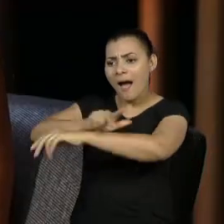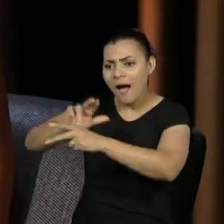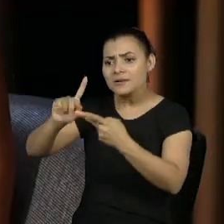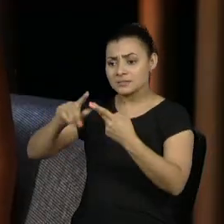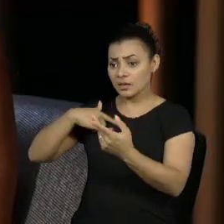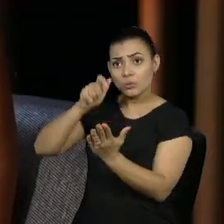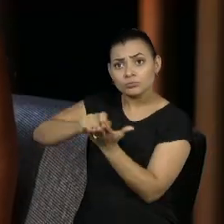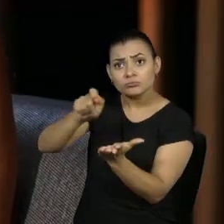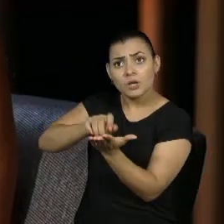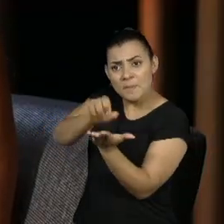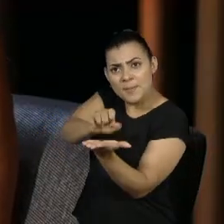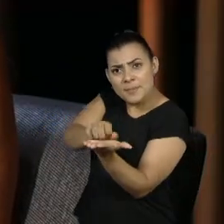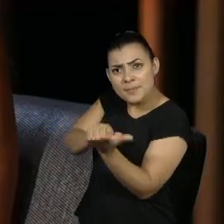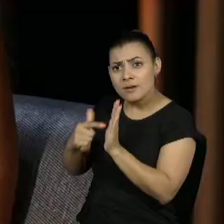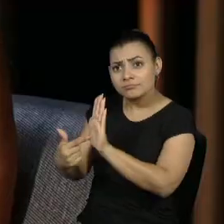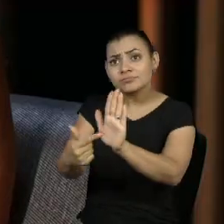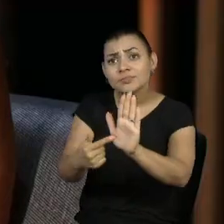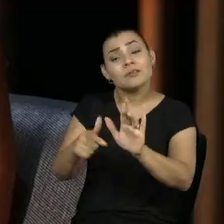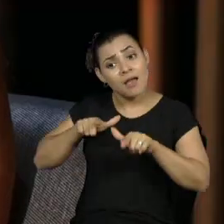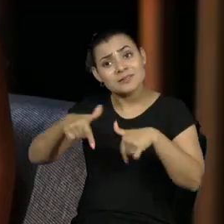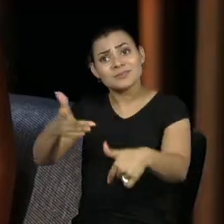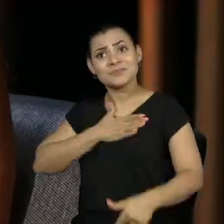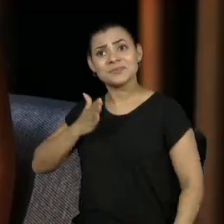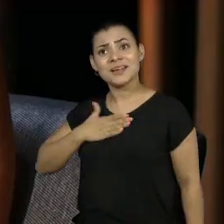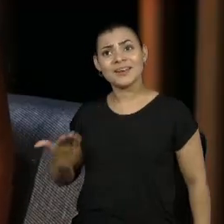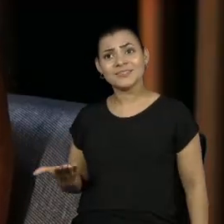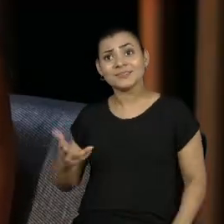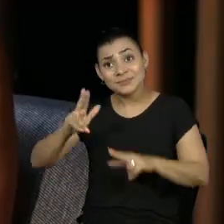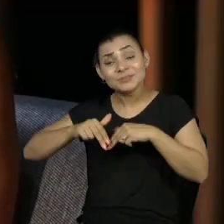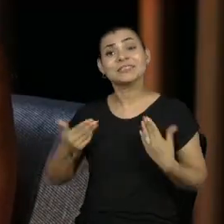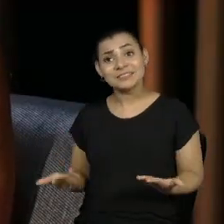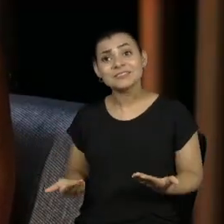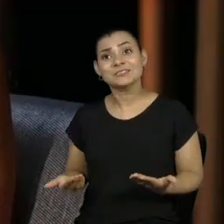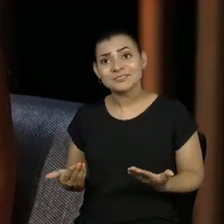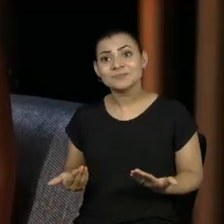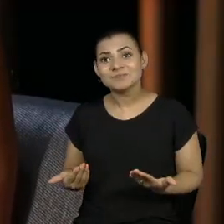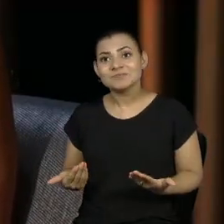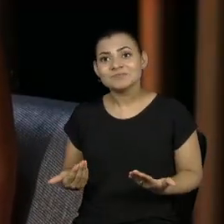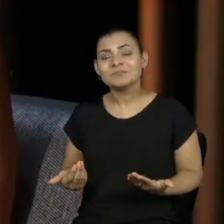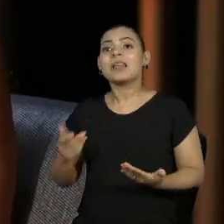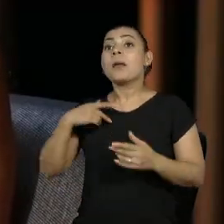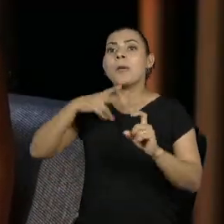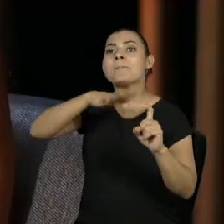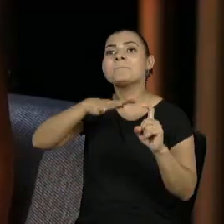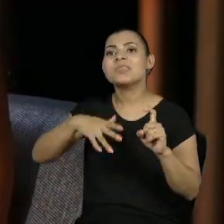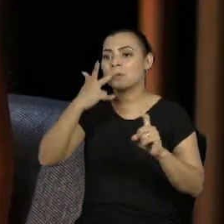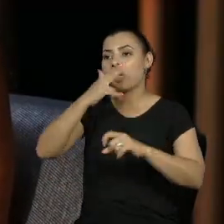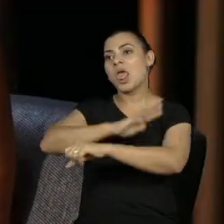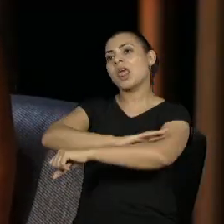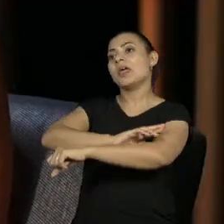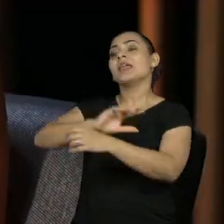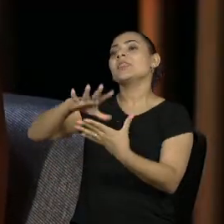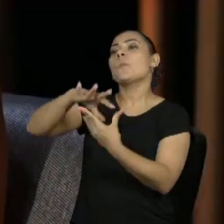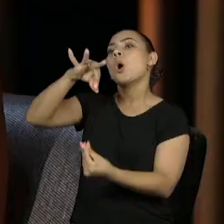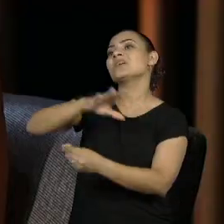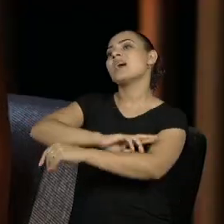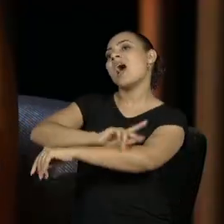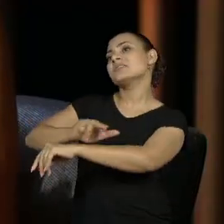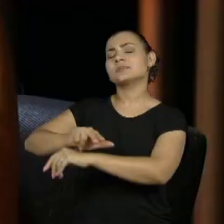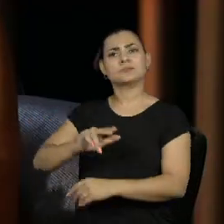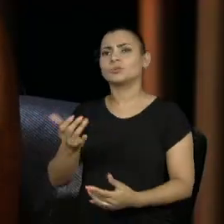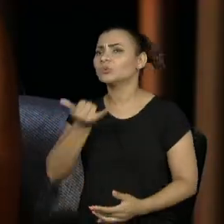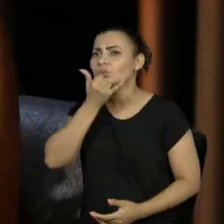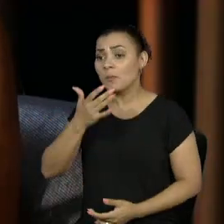né que foram tão estiveram tão em voga no Brasil desmontando o mito da democracia racial eu tento